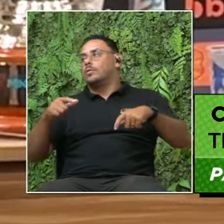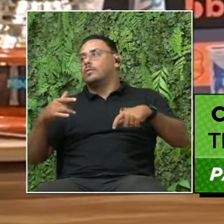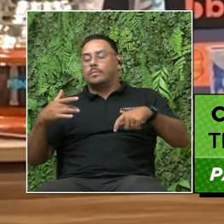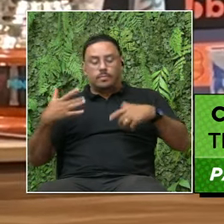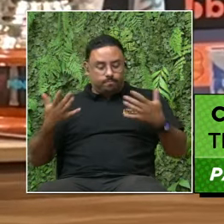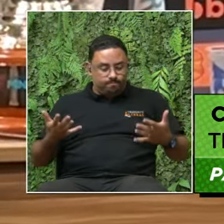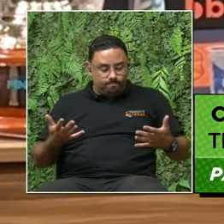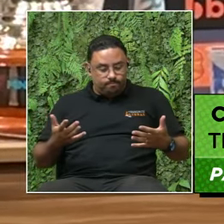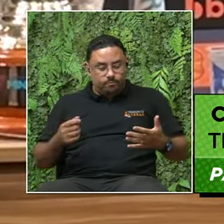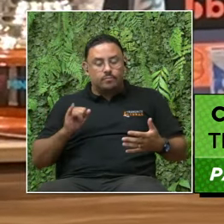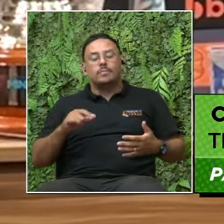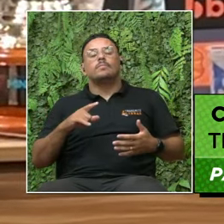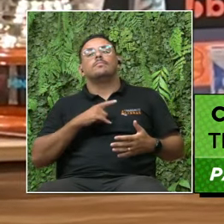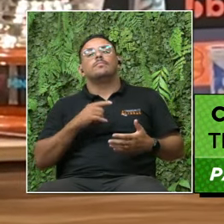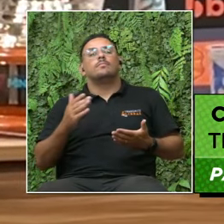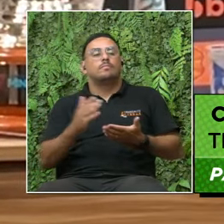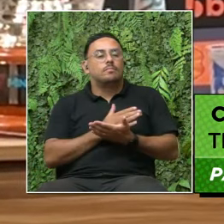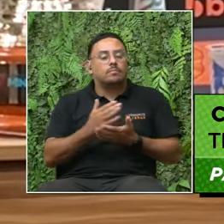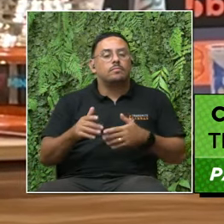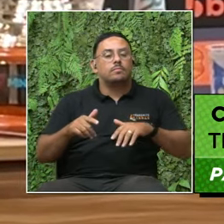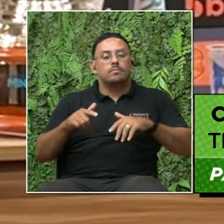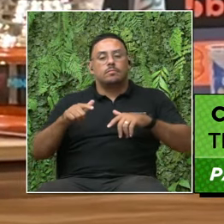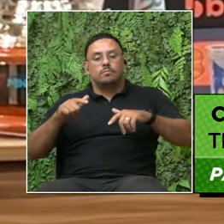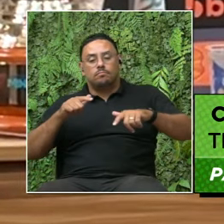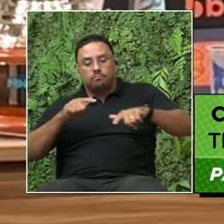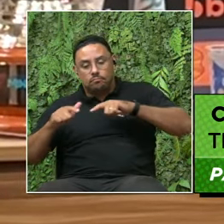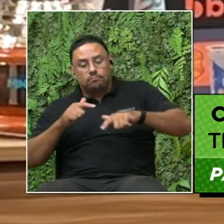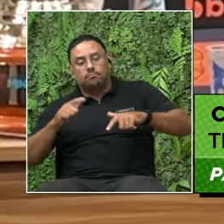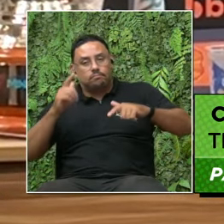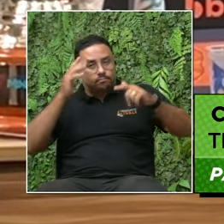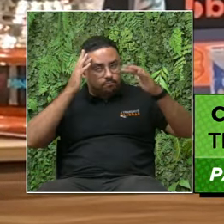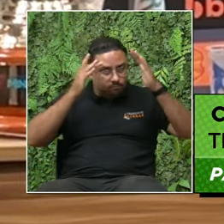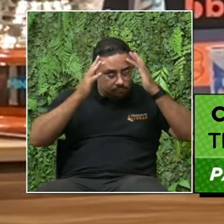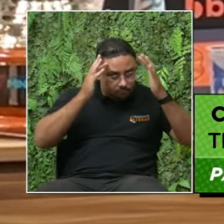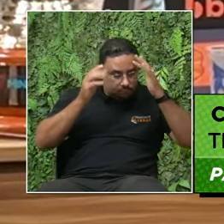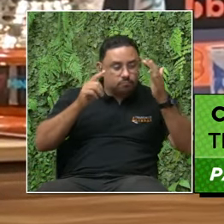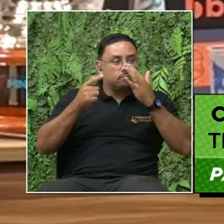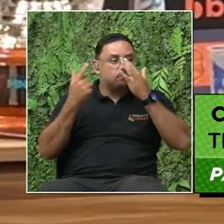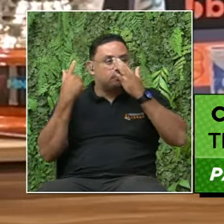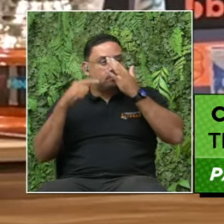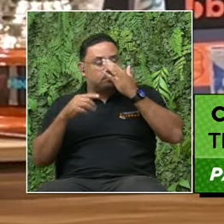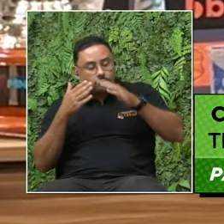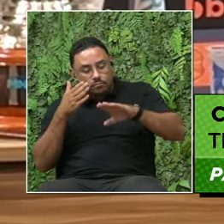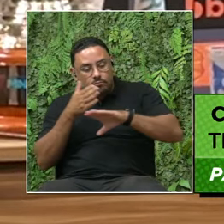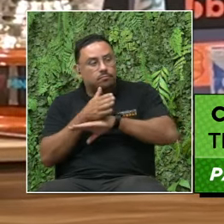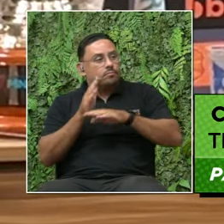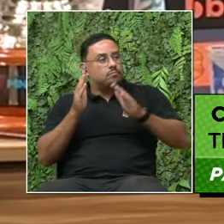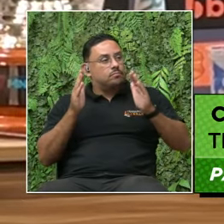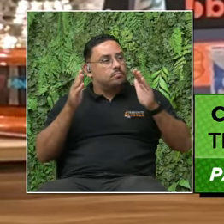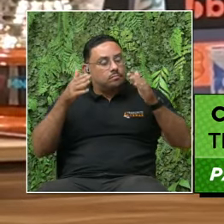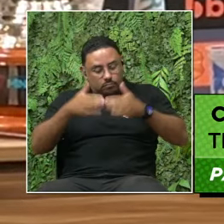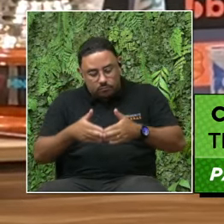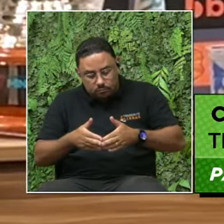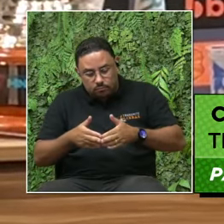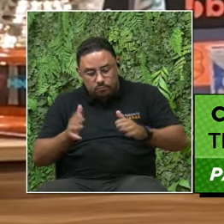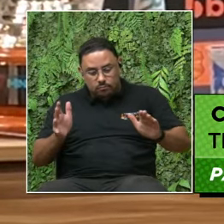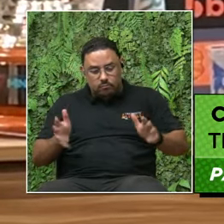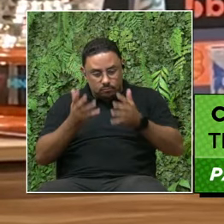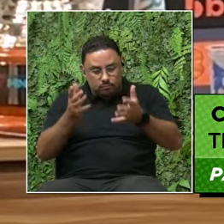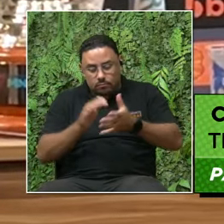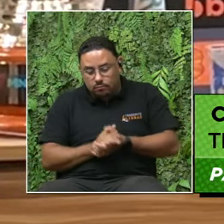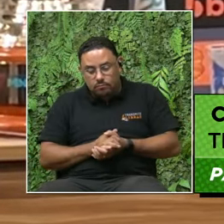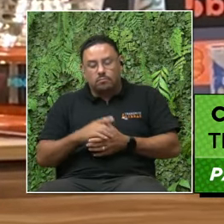clássicos se houve algum tipo de trabalho psicológico comon para ele entrar focado e com motivação